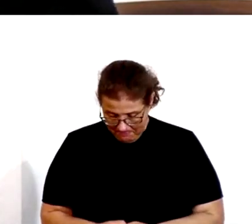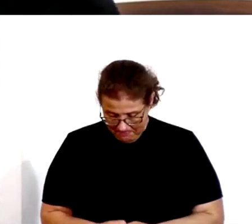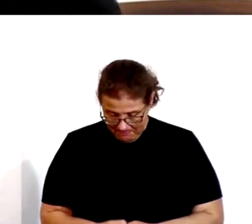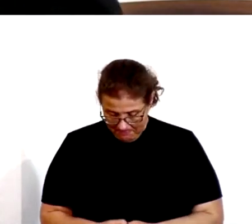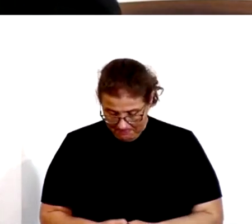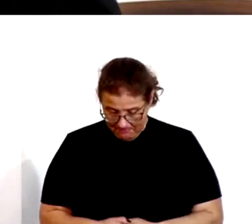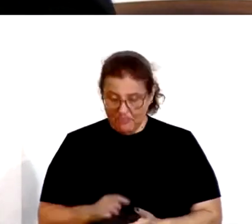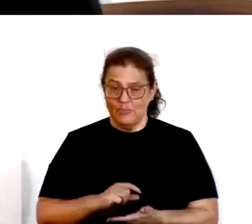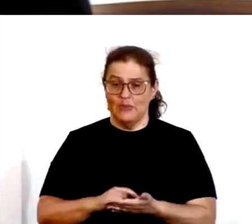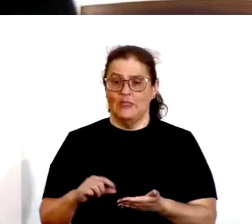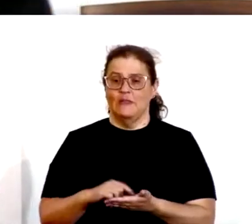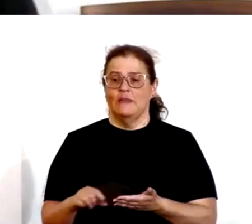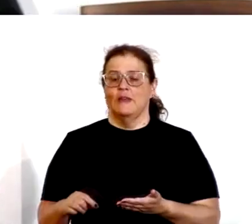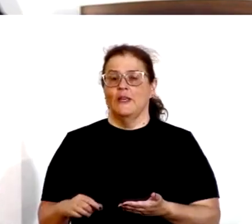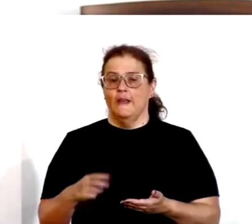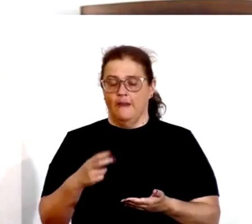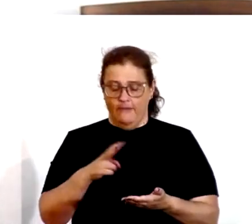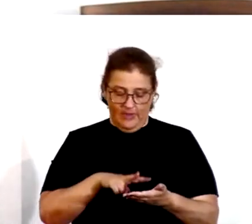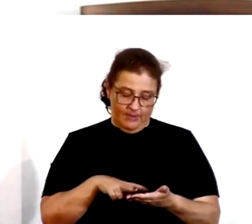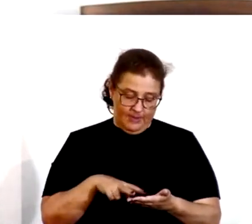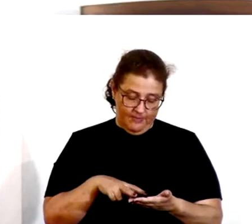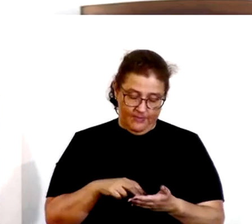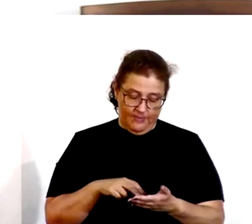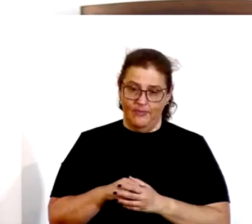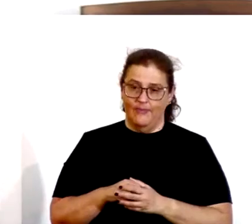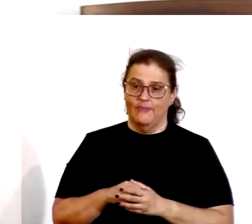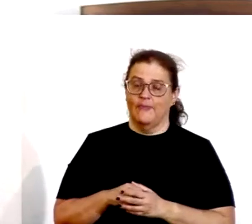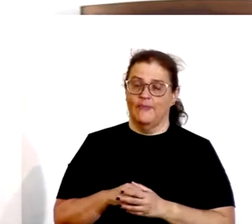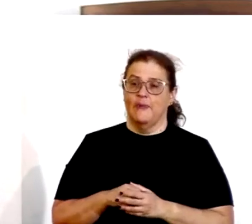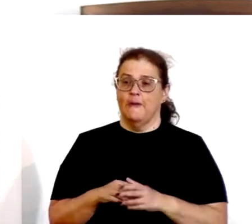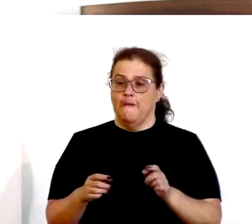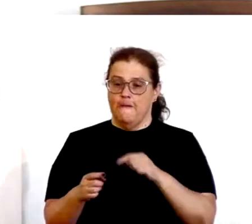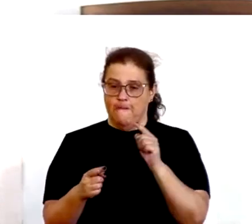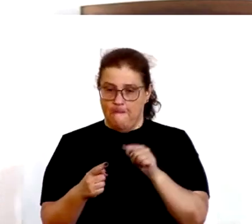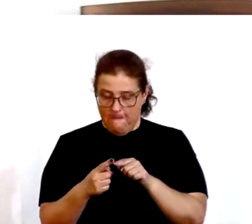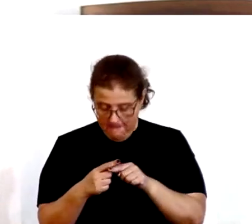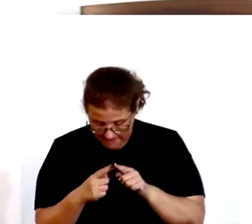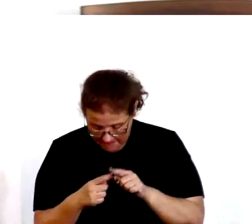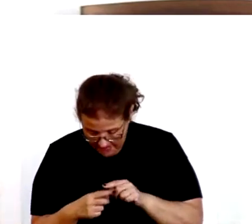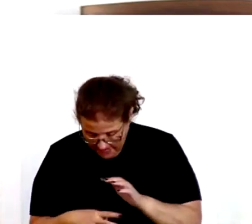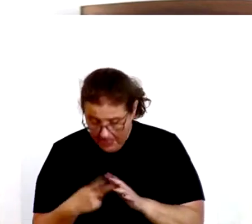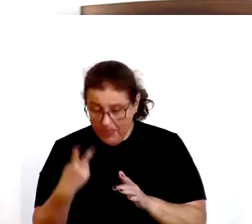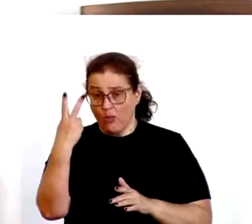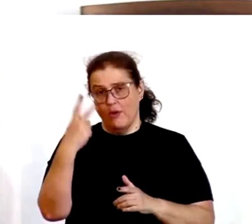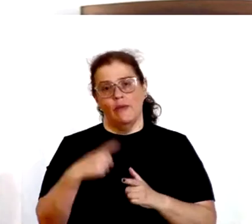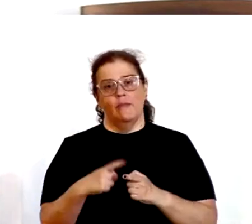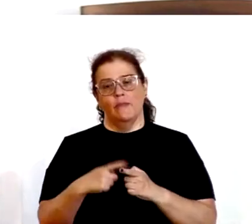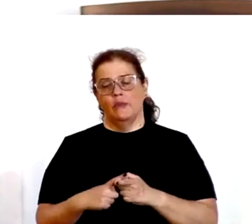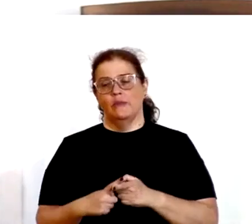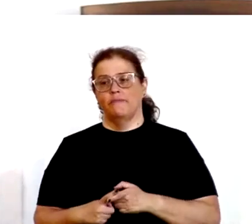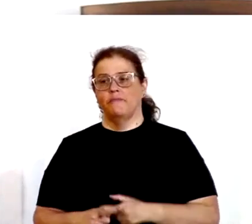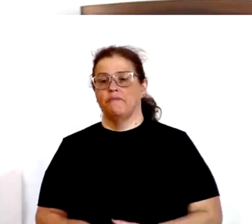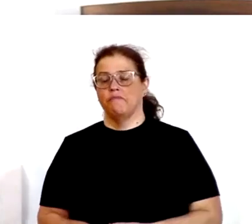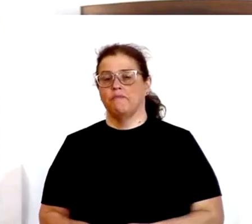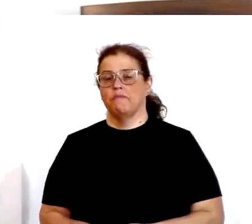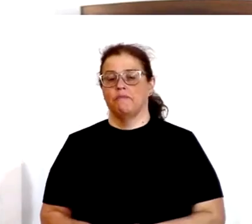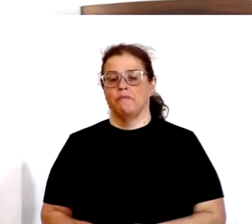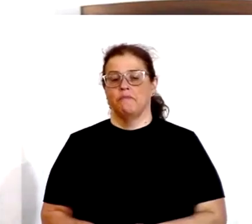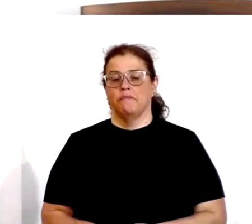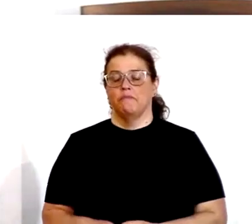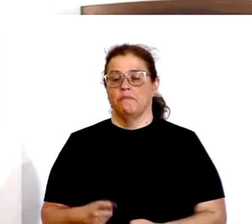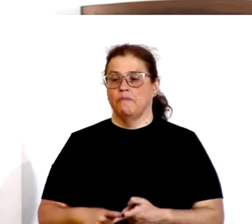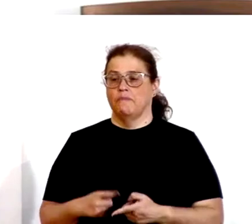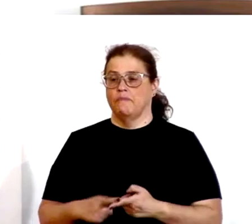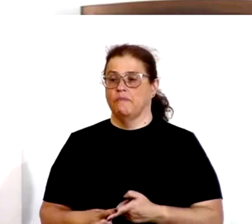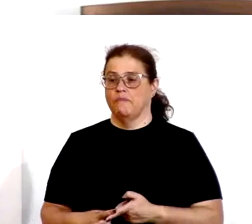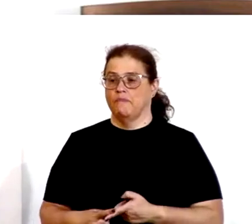Versículo 1 e 2, nós vamos ver aqui, de forma mais direta, dois motivos que Paulo